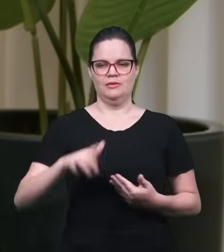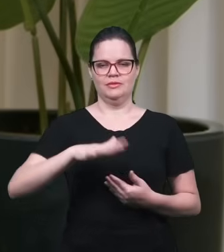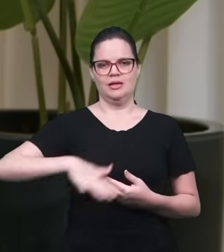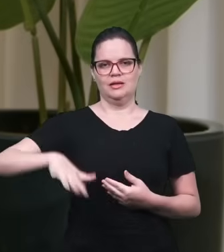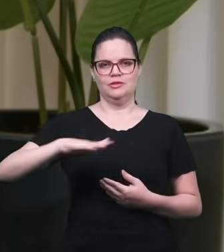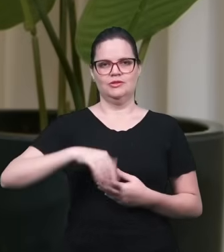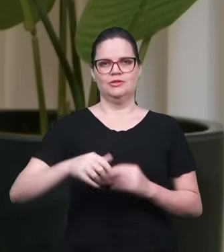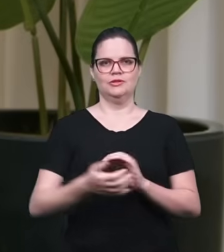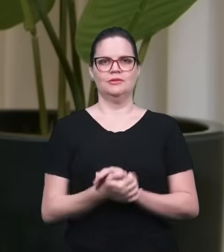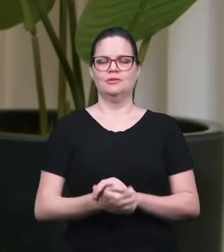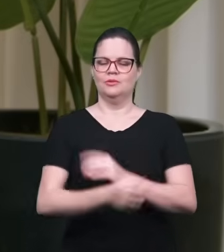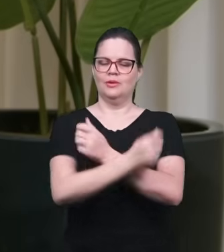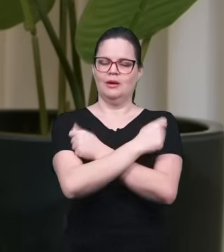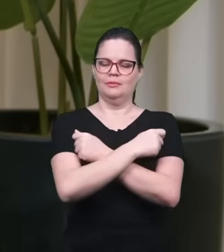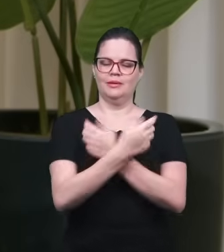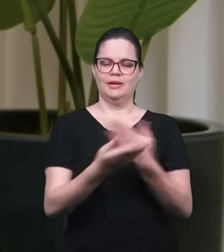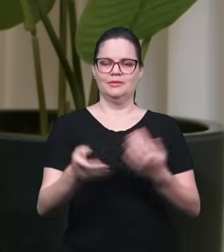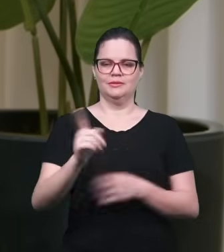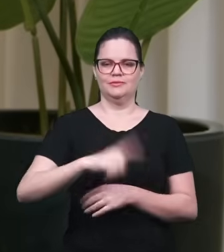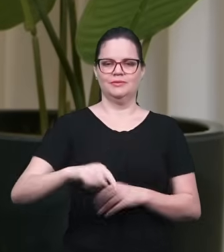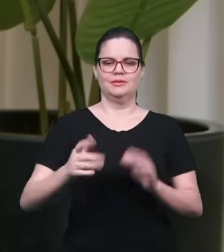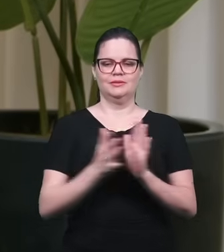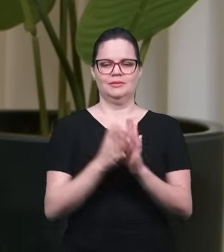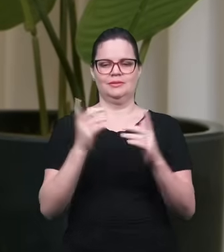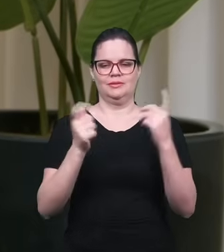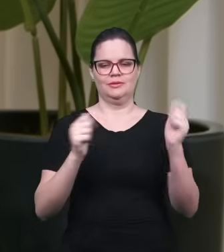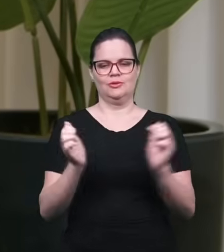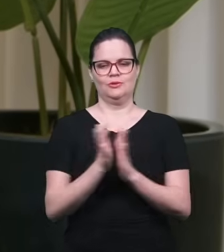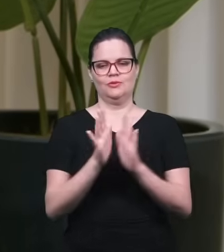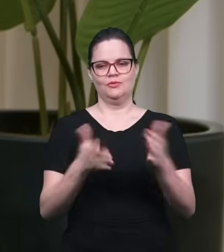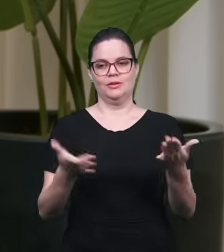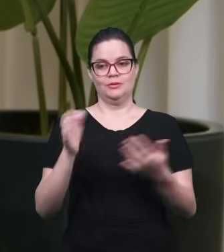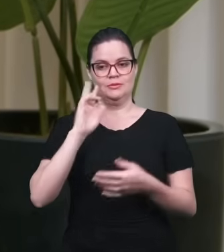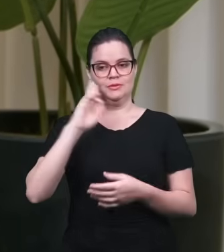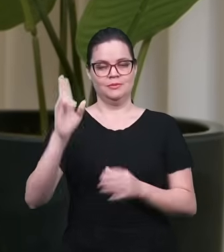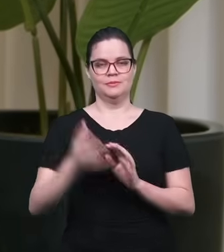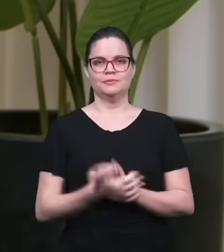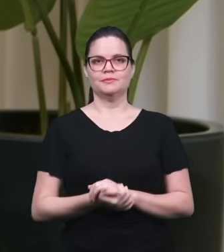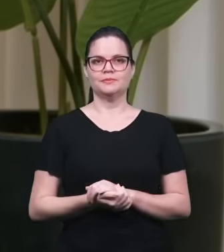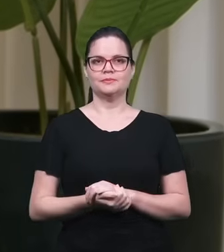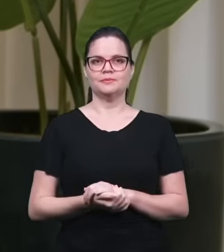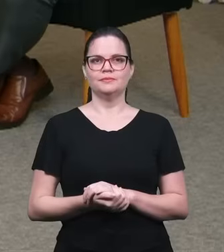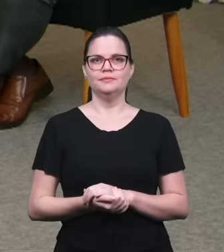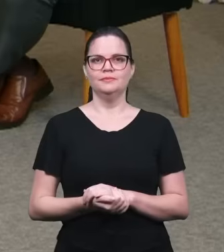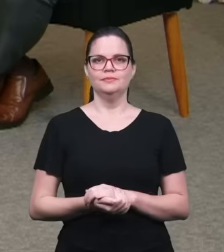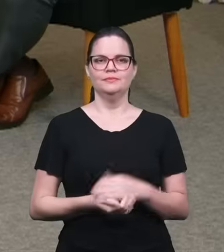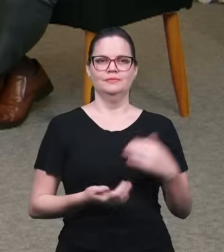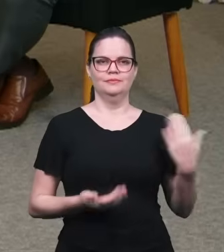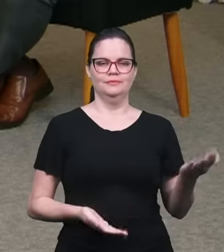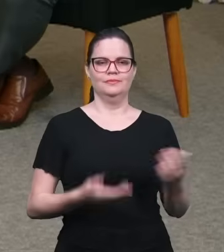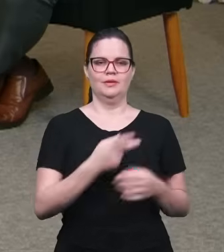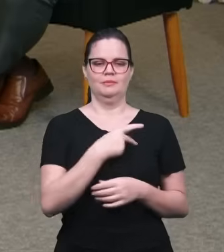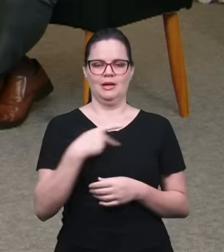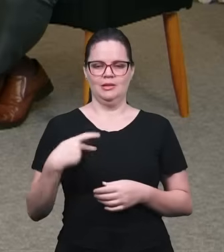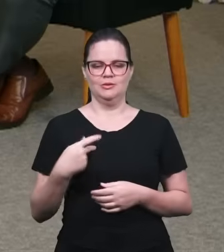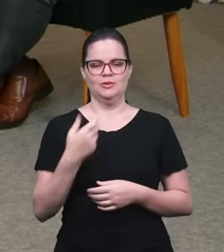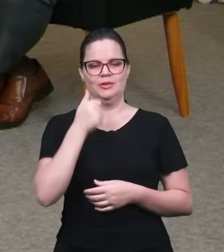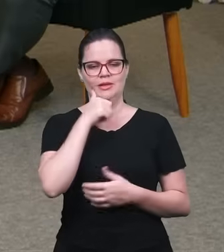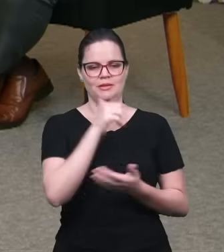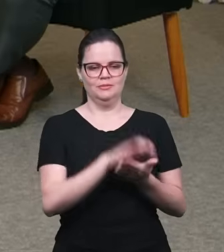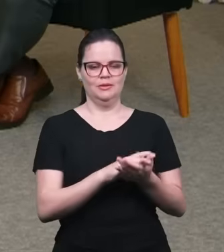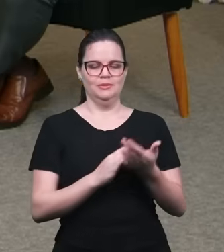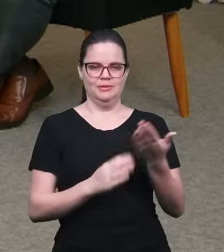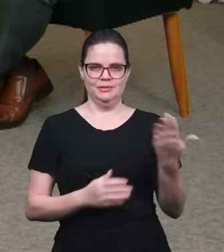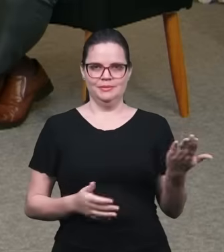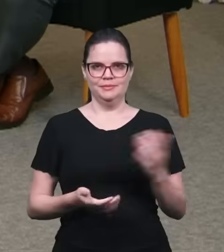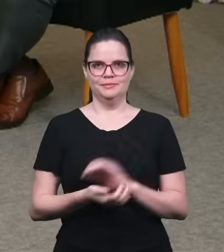e região. Um grande abraço. Louvado seja o nome do Senhor. Queridos Daniel e Gisele,